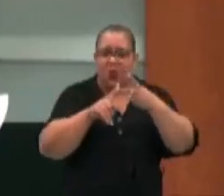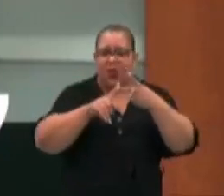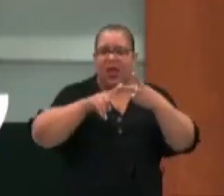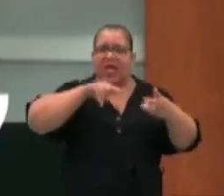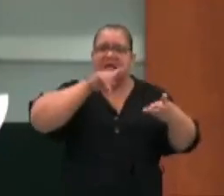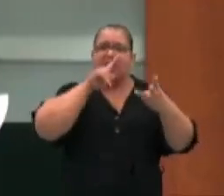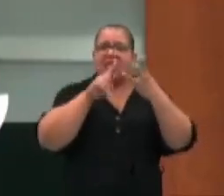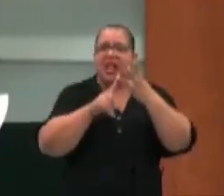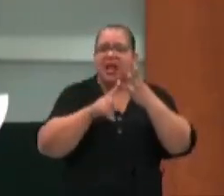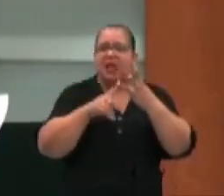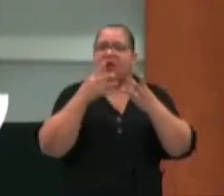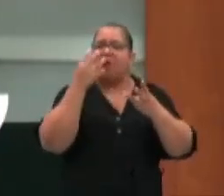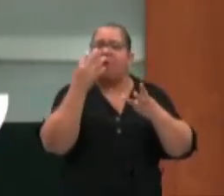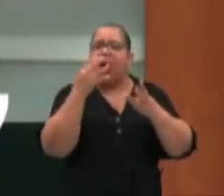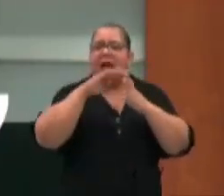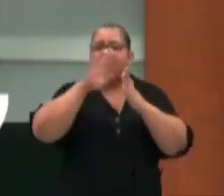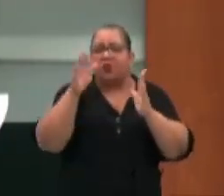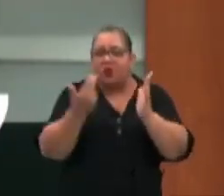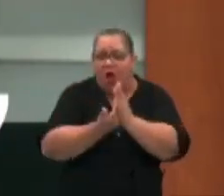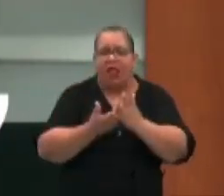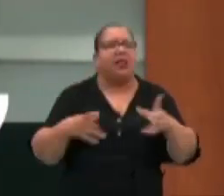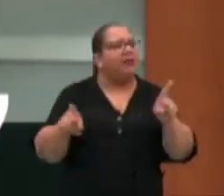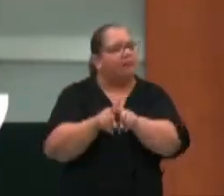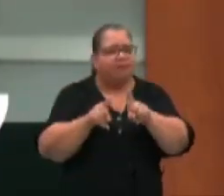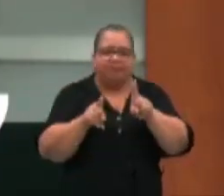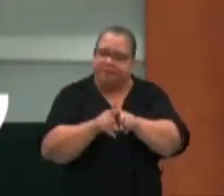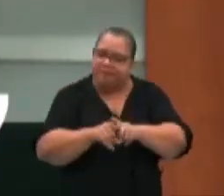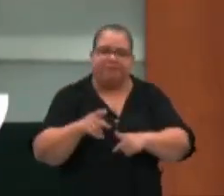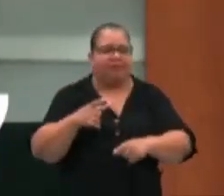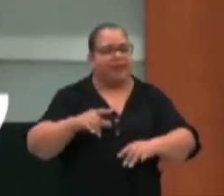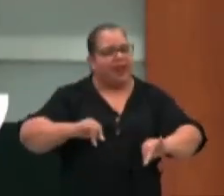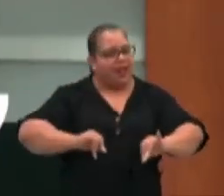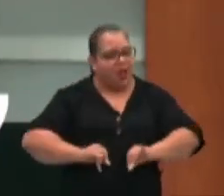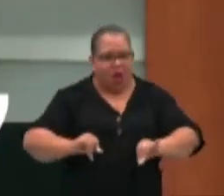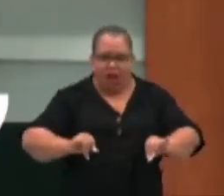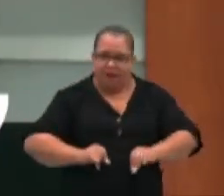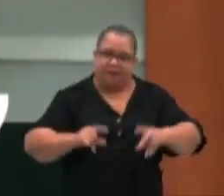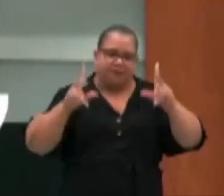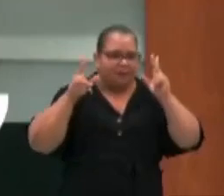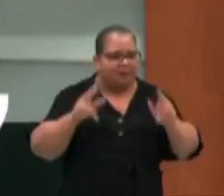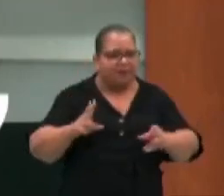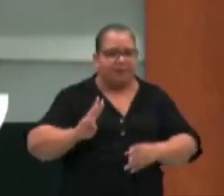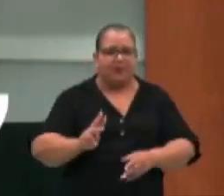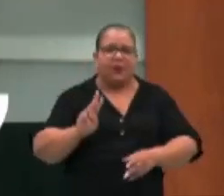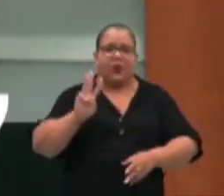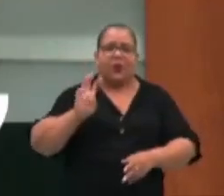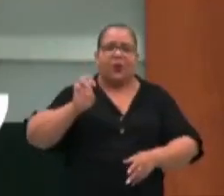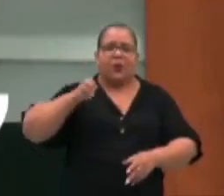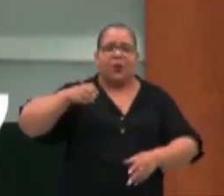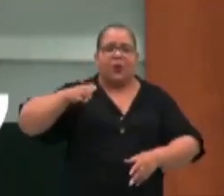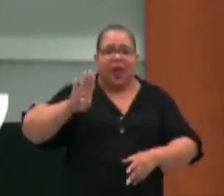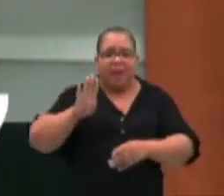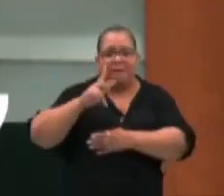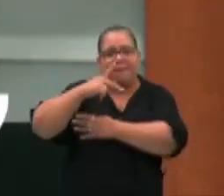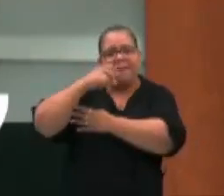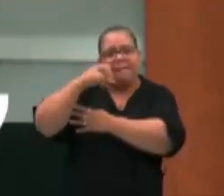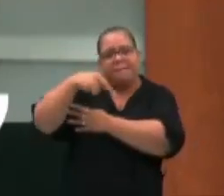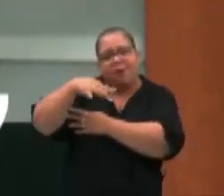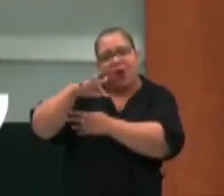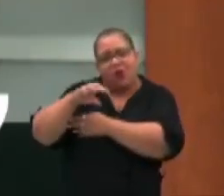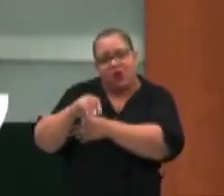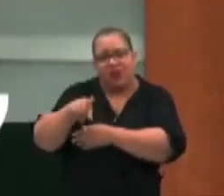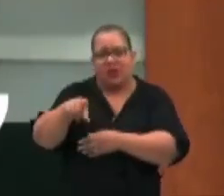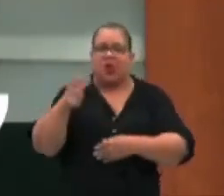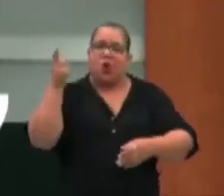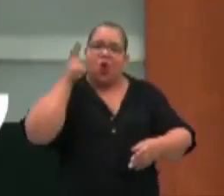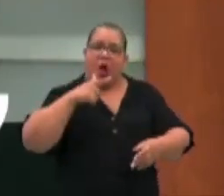2, 3, 4 unidades, também sendo obrigadas a fazer o registro no web ponto. Isso quando a unidade escolar